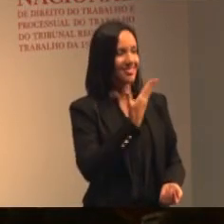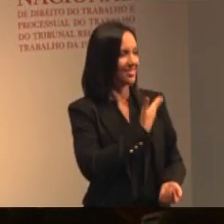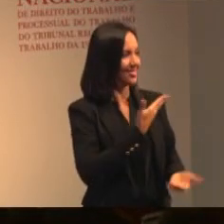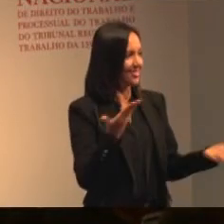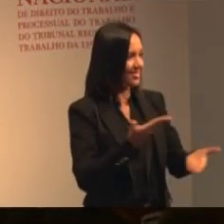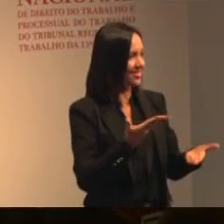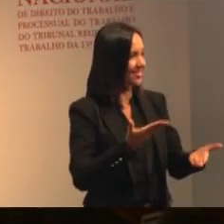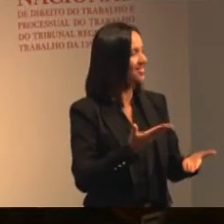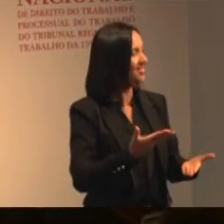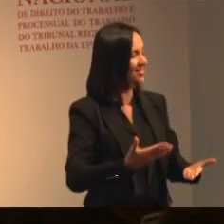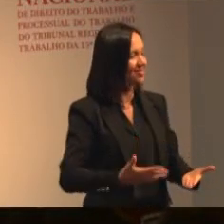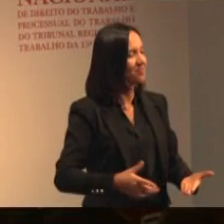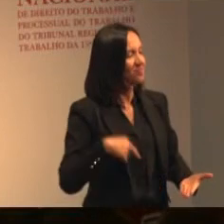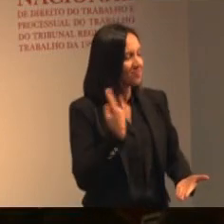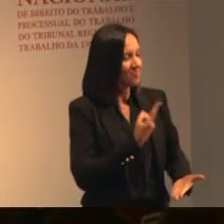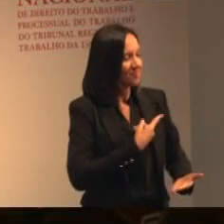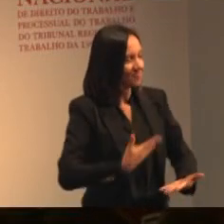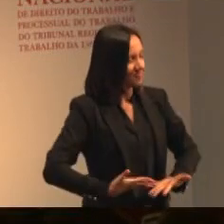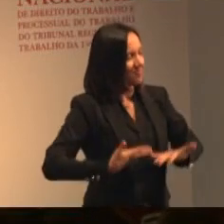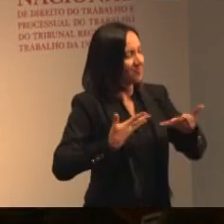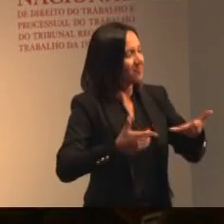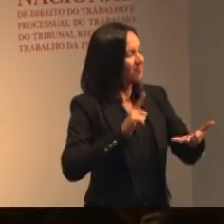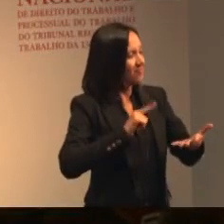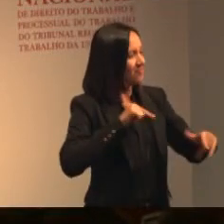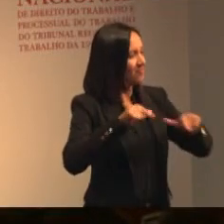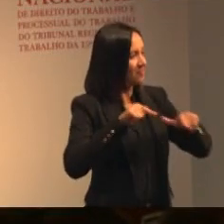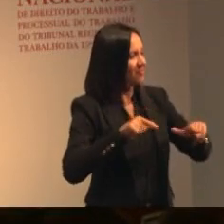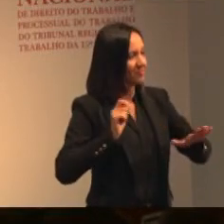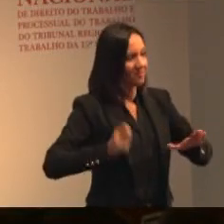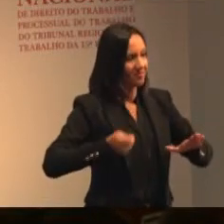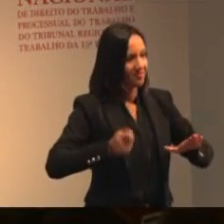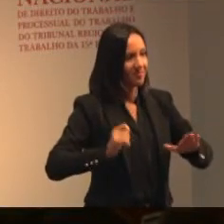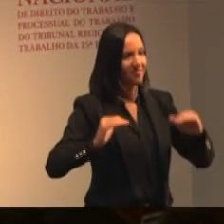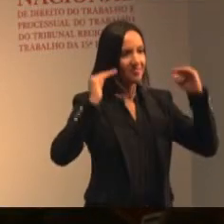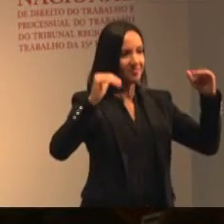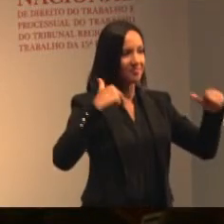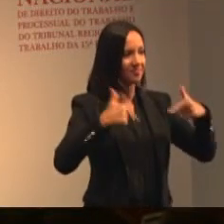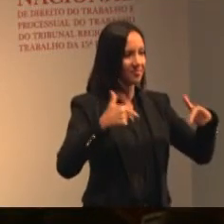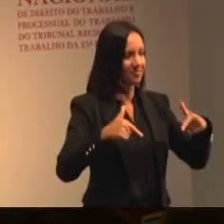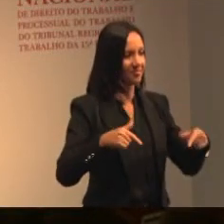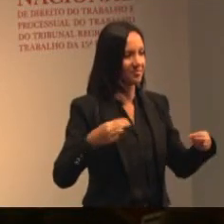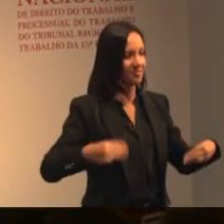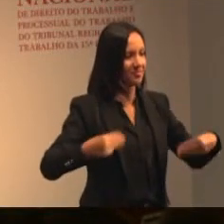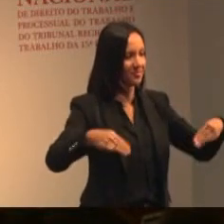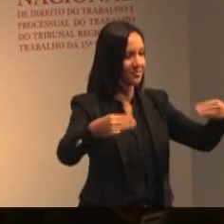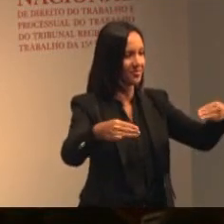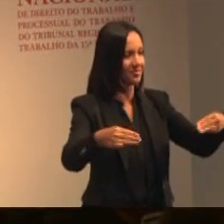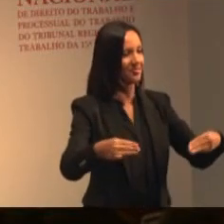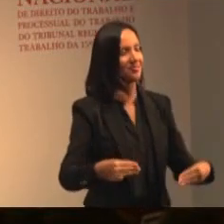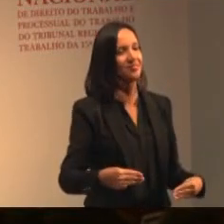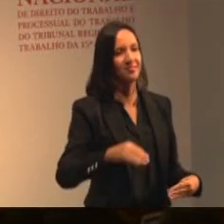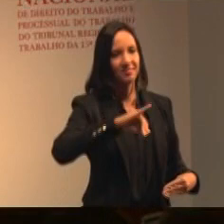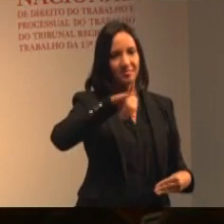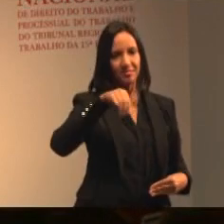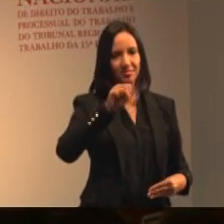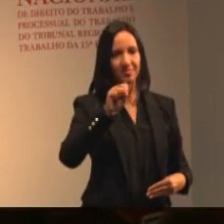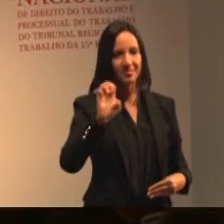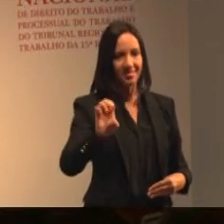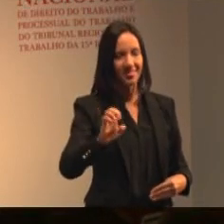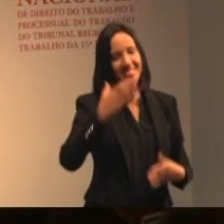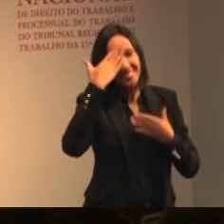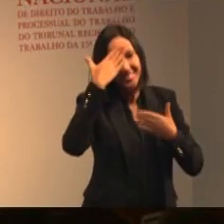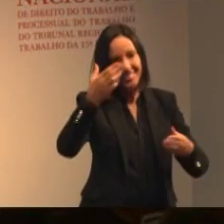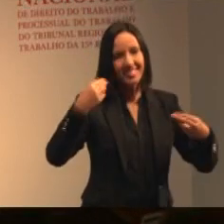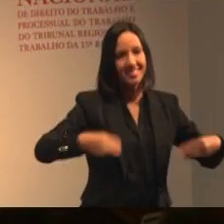nos honra lá no Tribunal Superior do Trabalho, ministro Luiz José Dezena da Silva. Obrigada, ministro, por estar